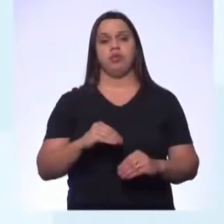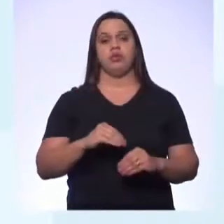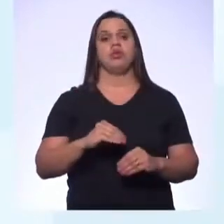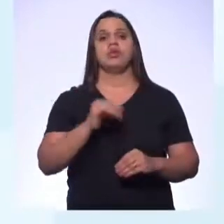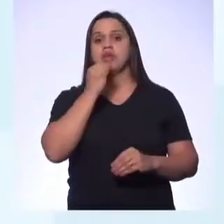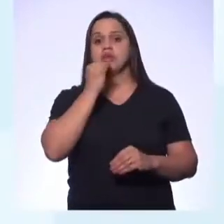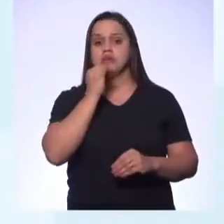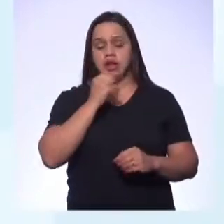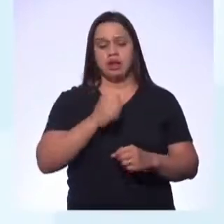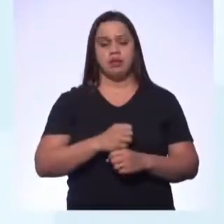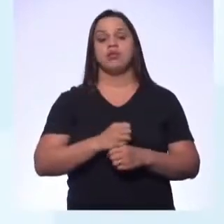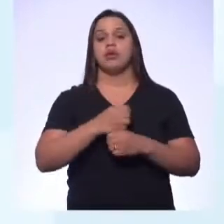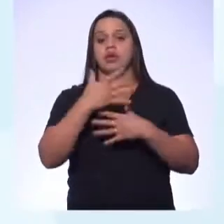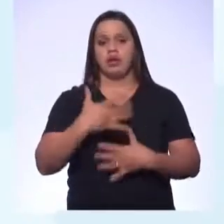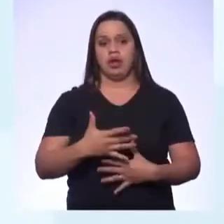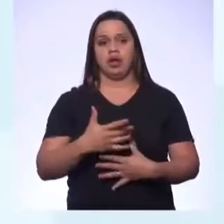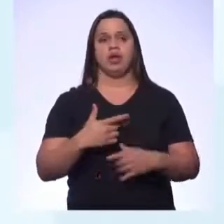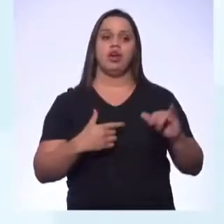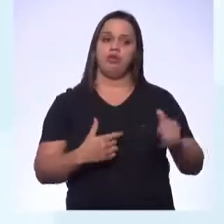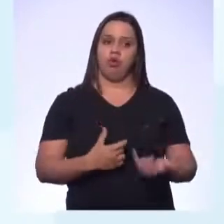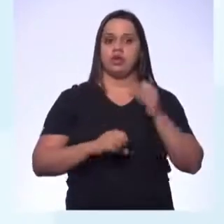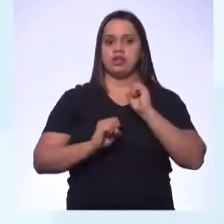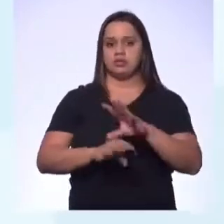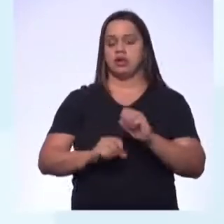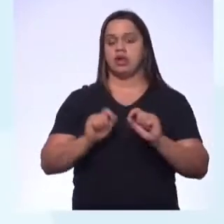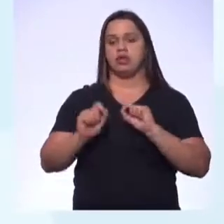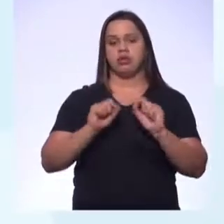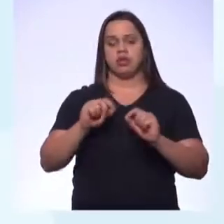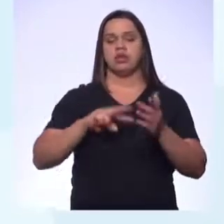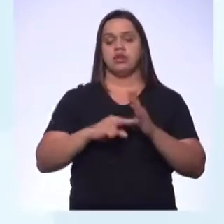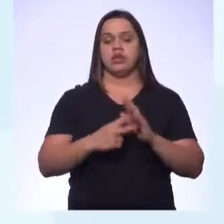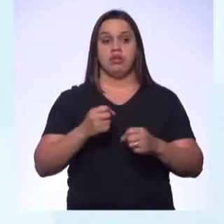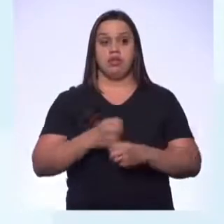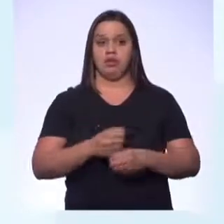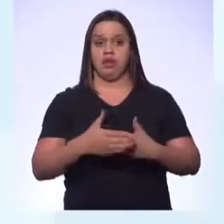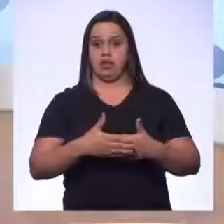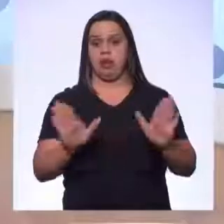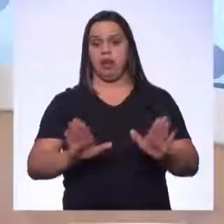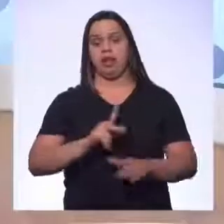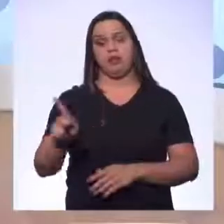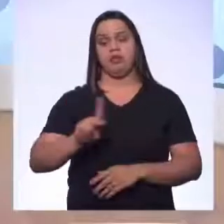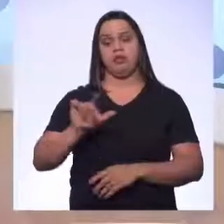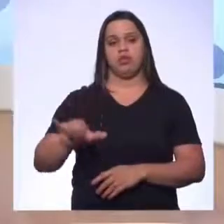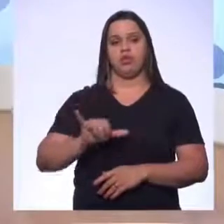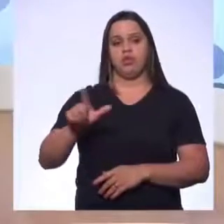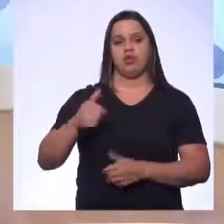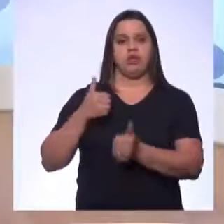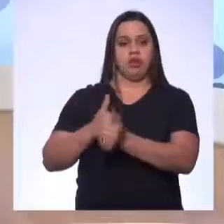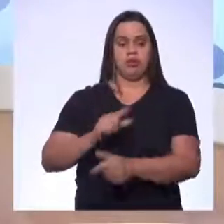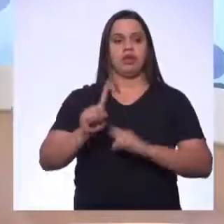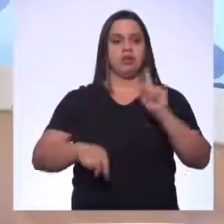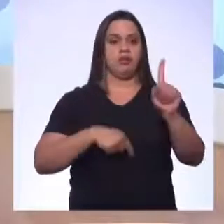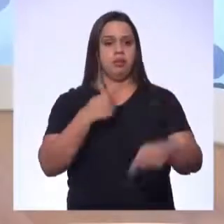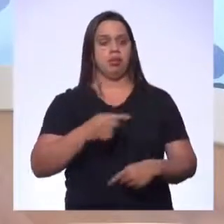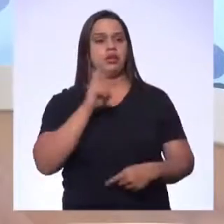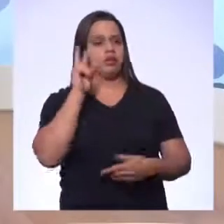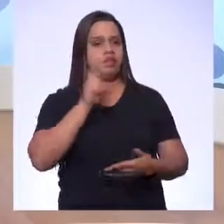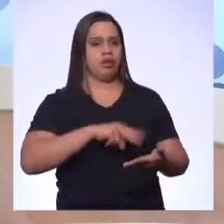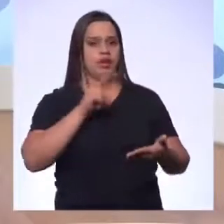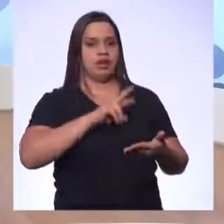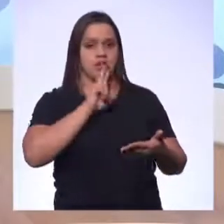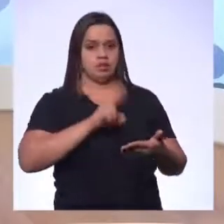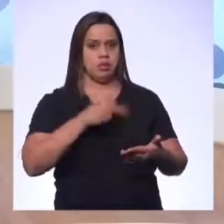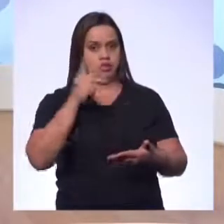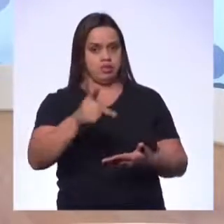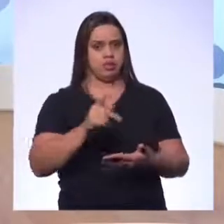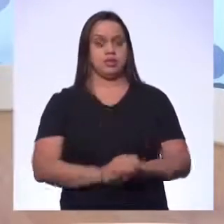falo sobre as rochas sedimentares, tudo bem? O chat vai estar aberto, a professora Luísa vai estar acompanhando e aí mais para frente a gente vai responder aí, tudo